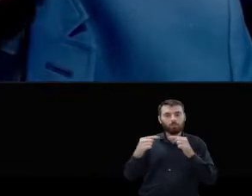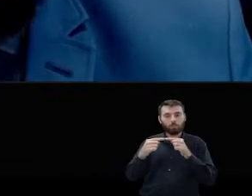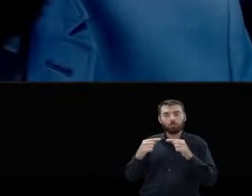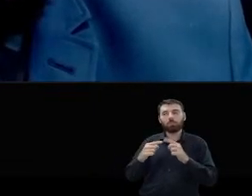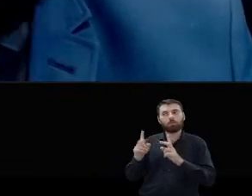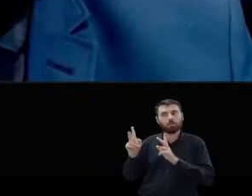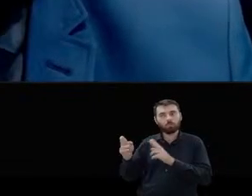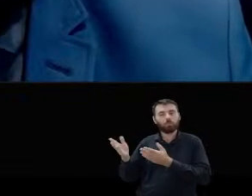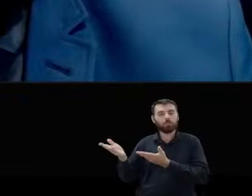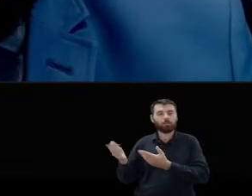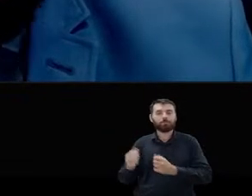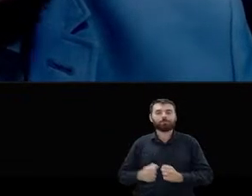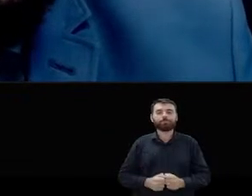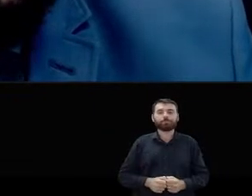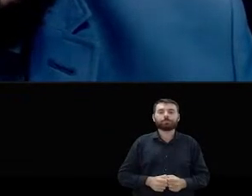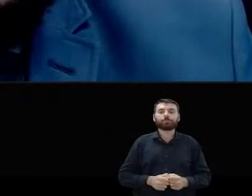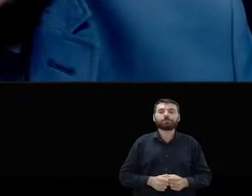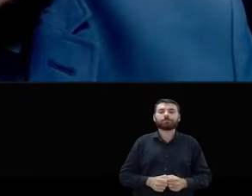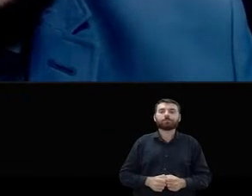11.